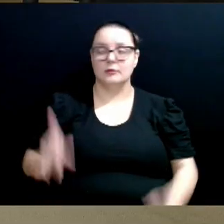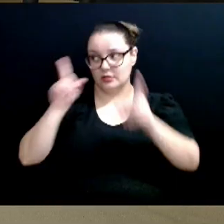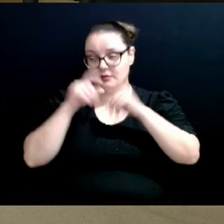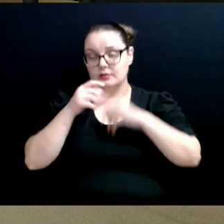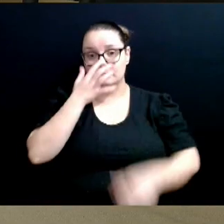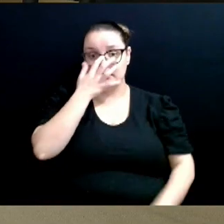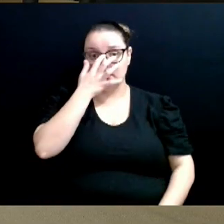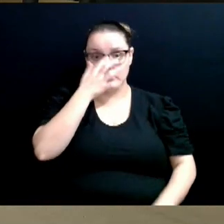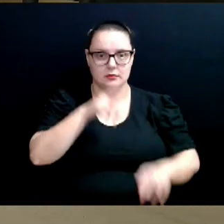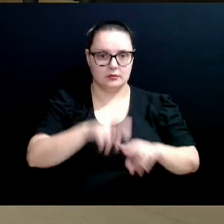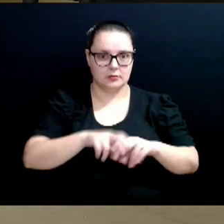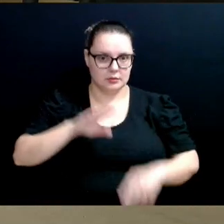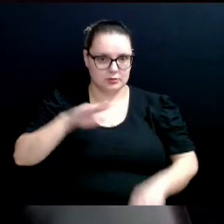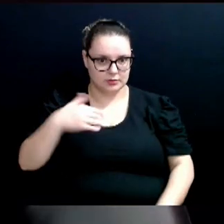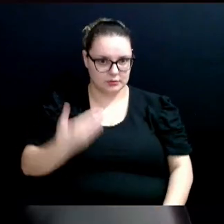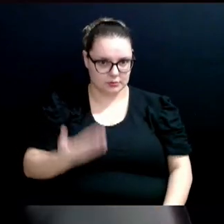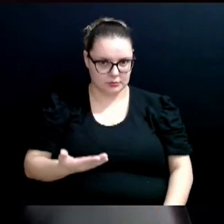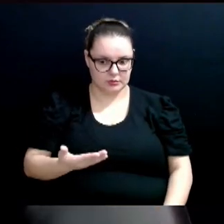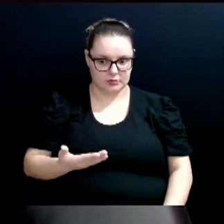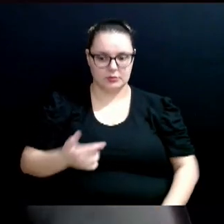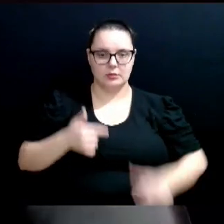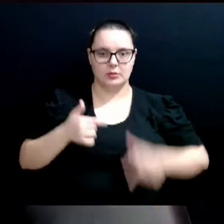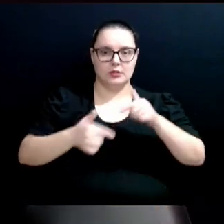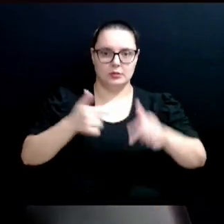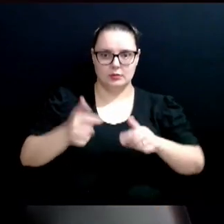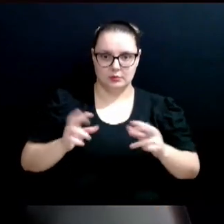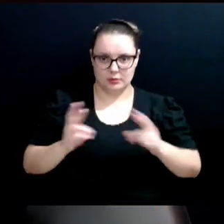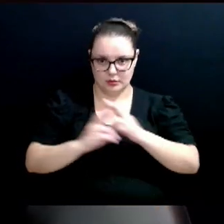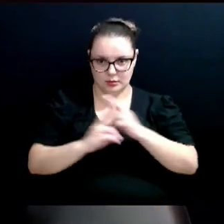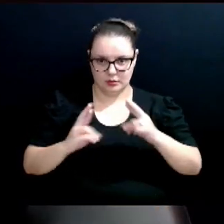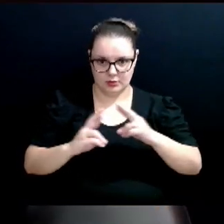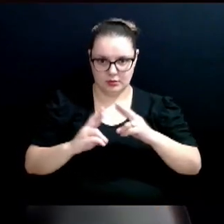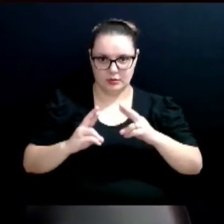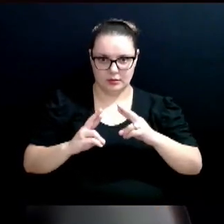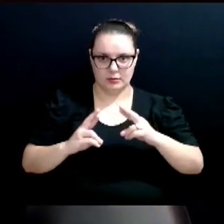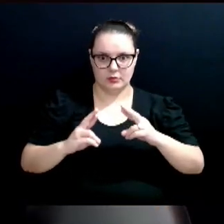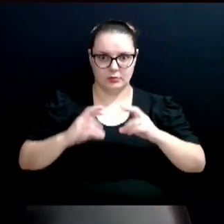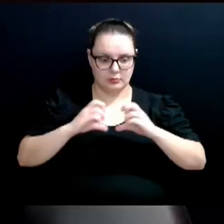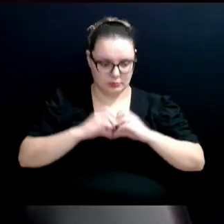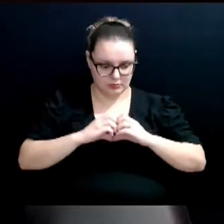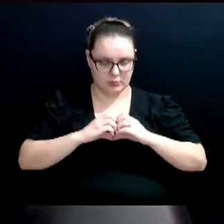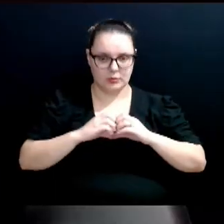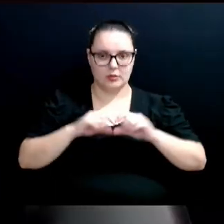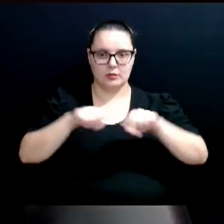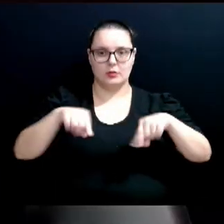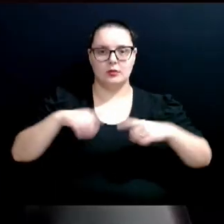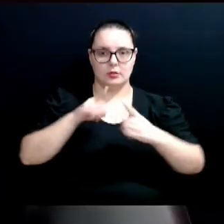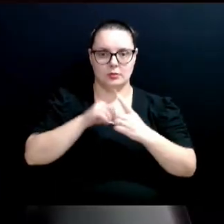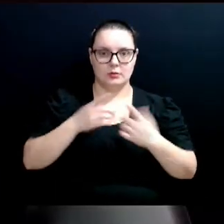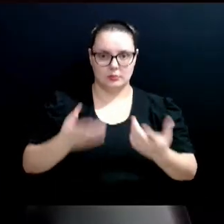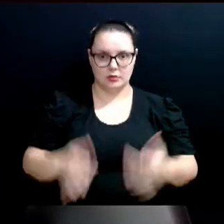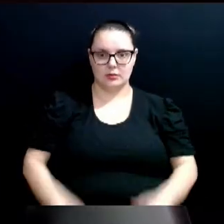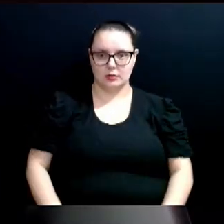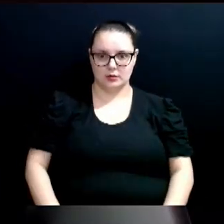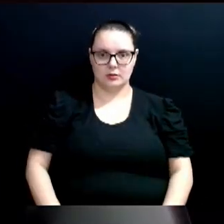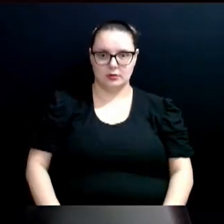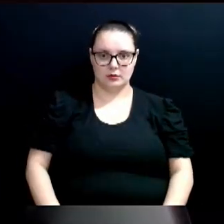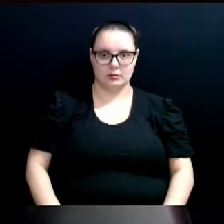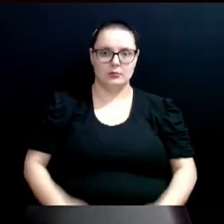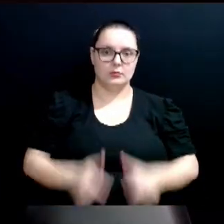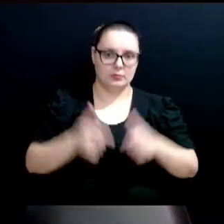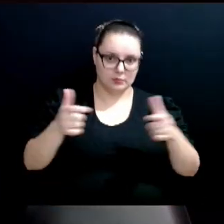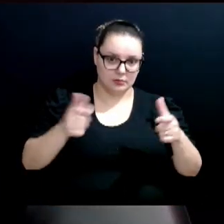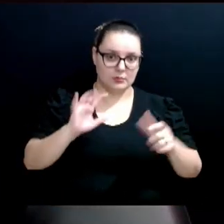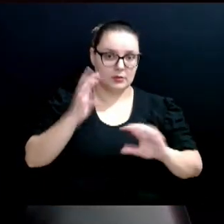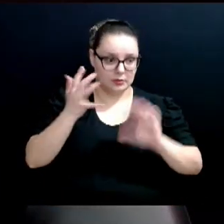quando a gente trabalha muito o relacionamento amoroso no consultório, né, que é uma das demandas que mais surgem